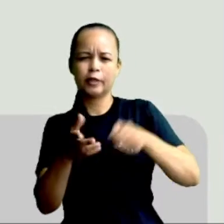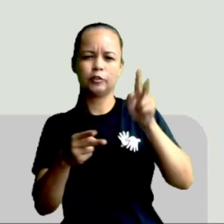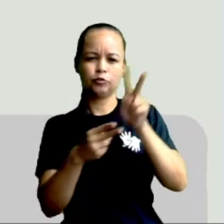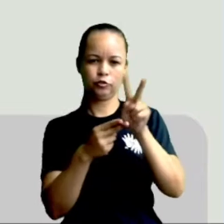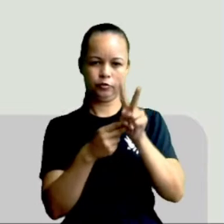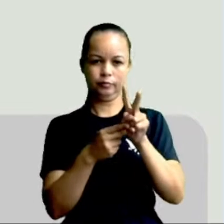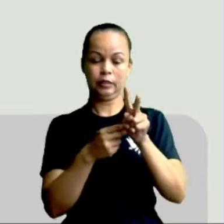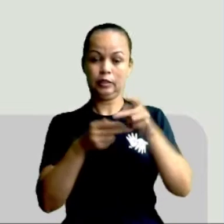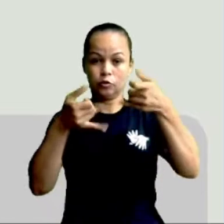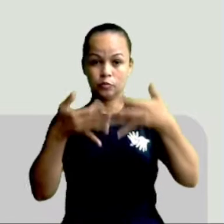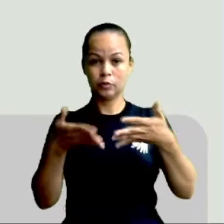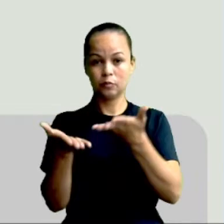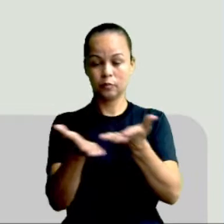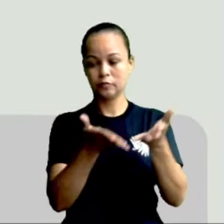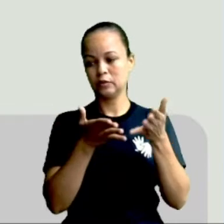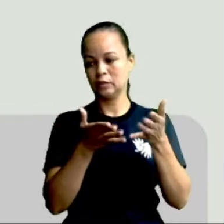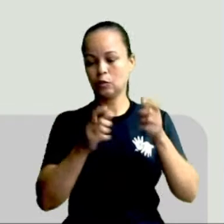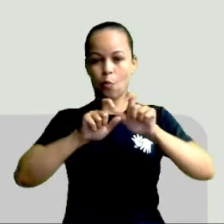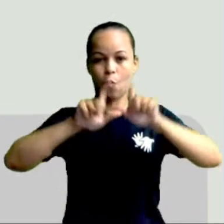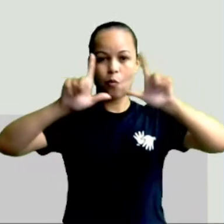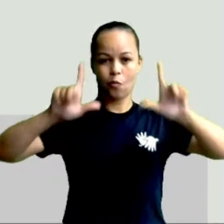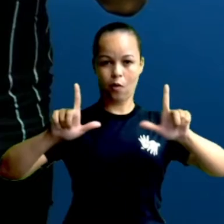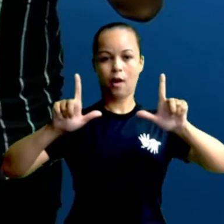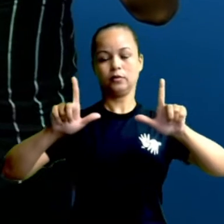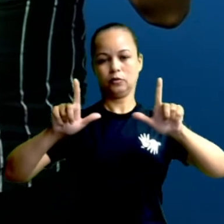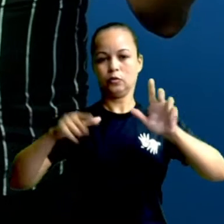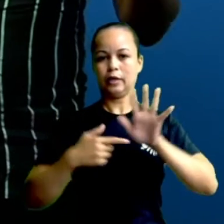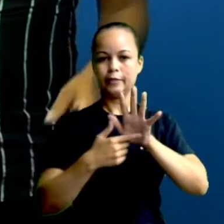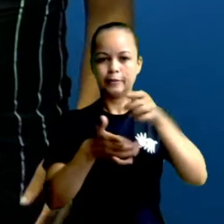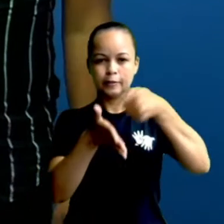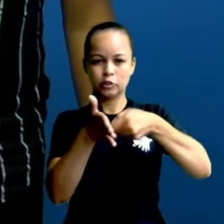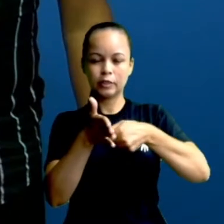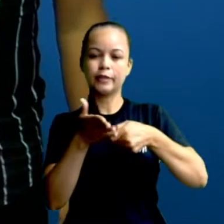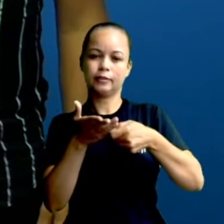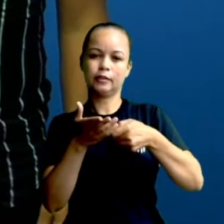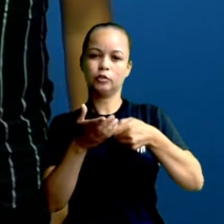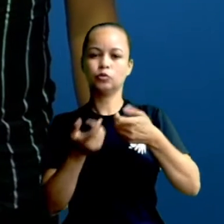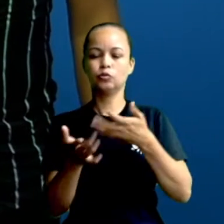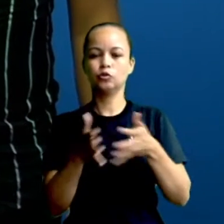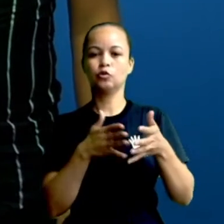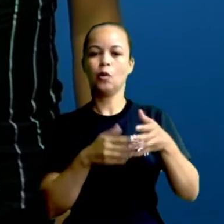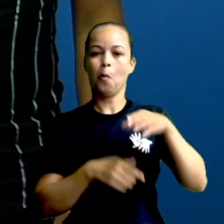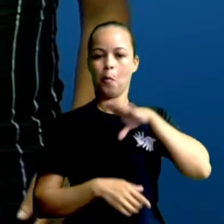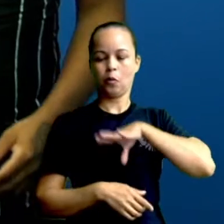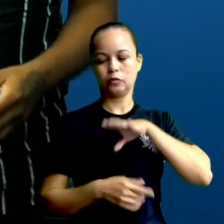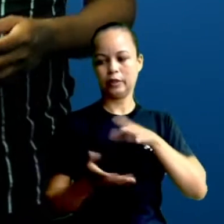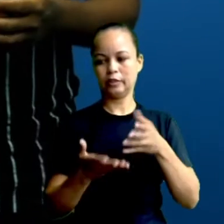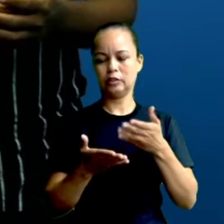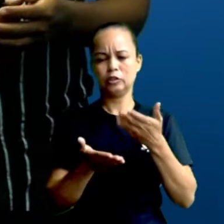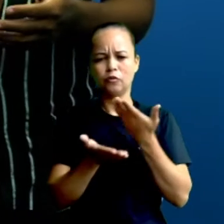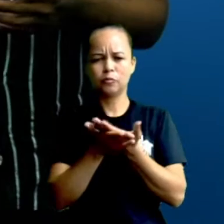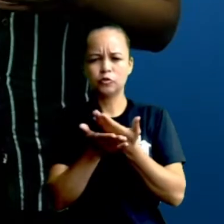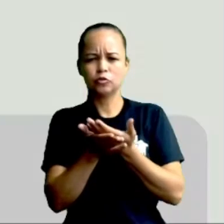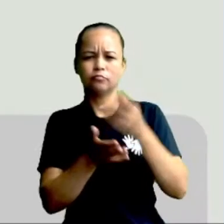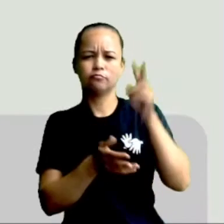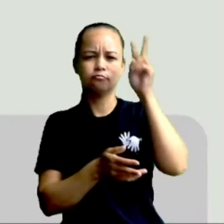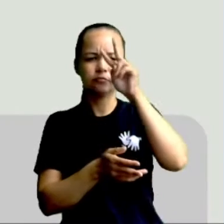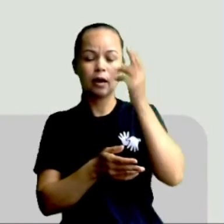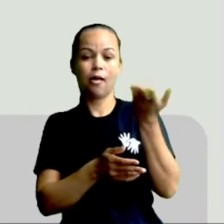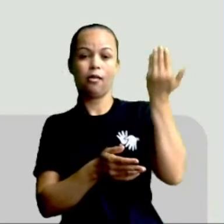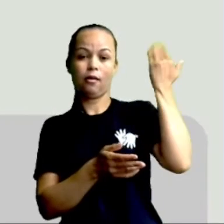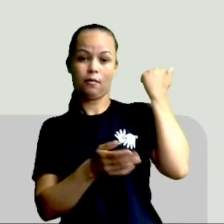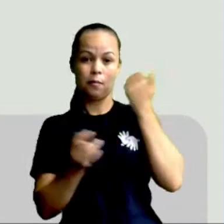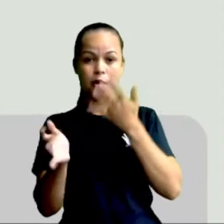dos portugueses na América, né? Mas vamos lembrar o que a gente viu na última aula de História? Então, na nossa última